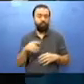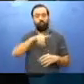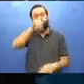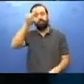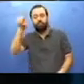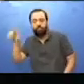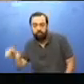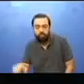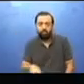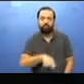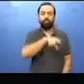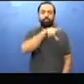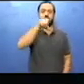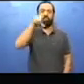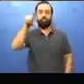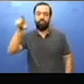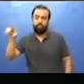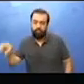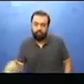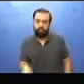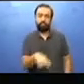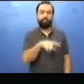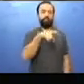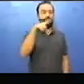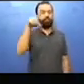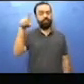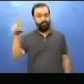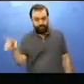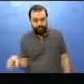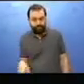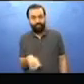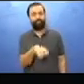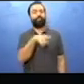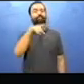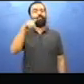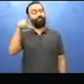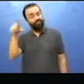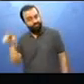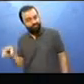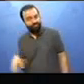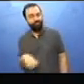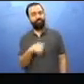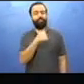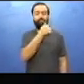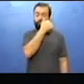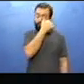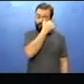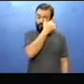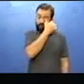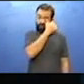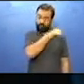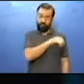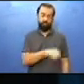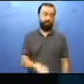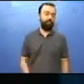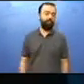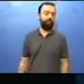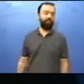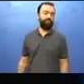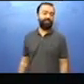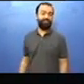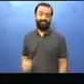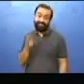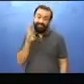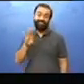ciclo recomeça de incubação, nascimento, juventude, vida adulta e depois de desova.